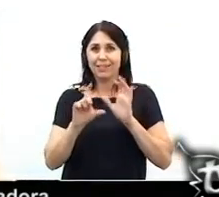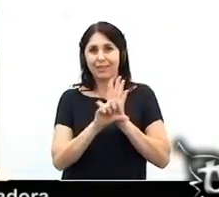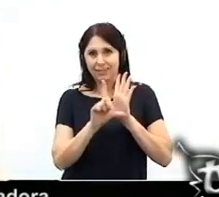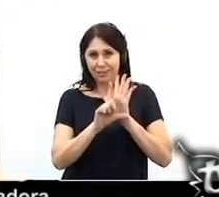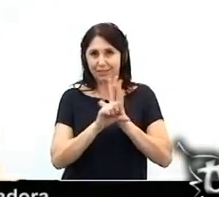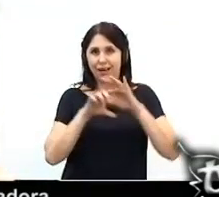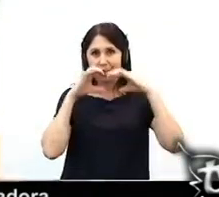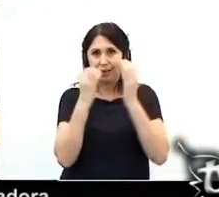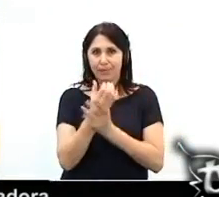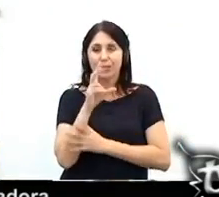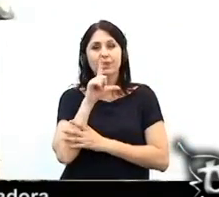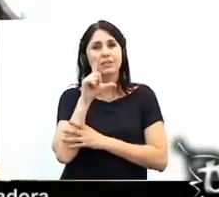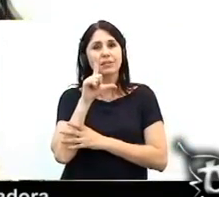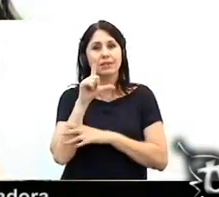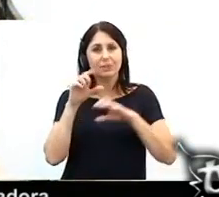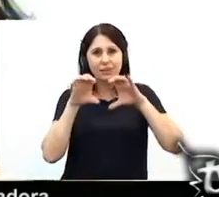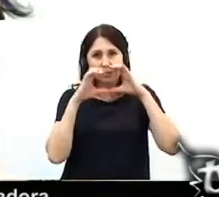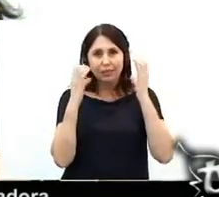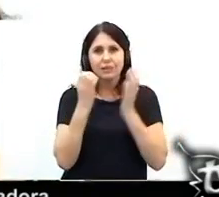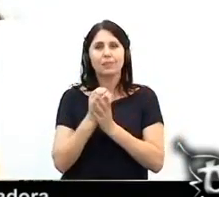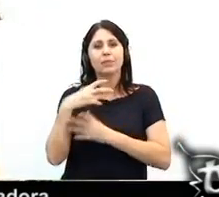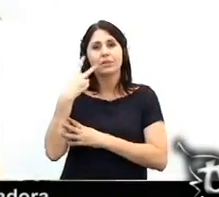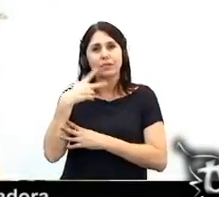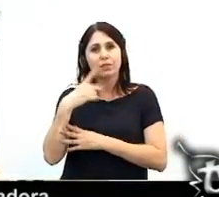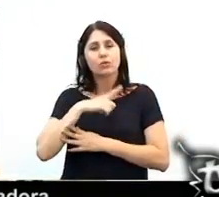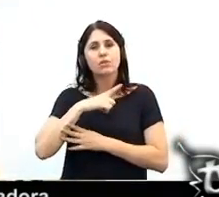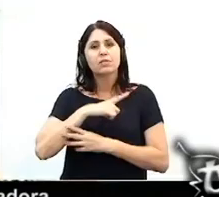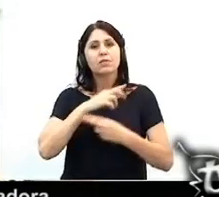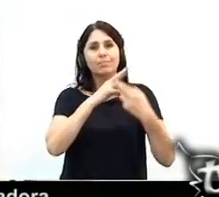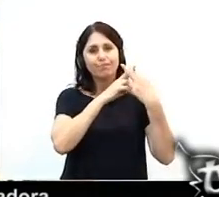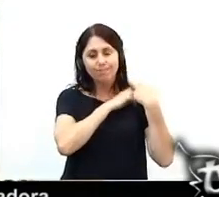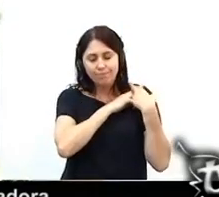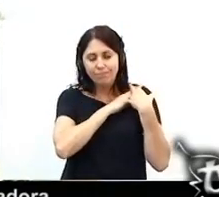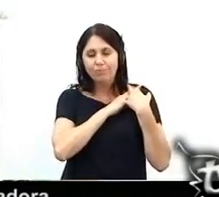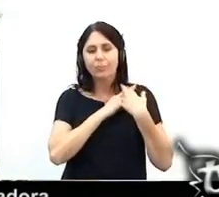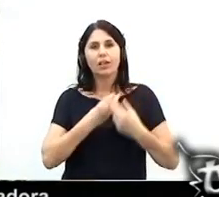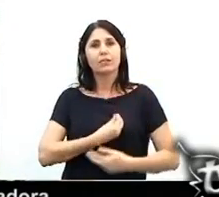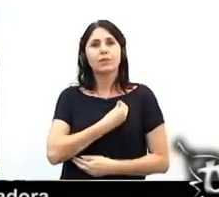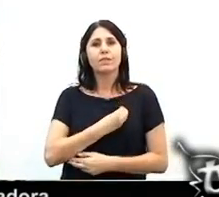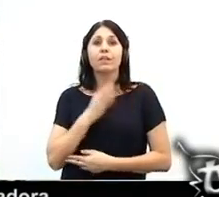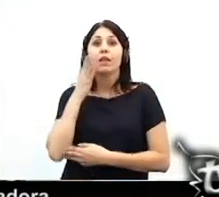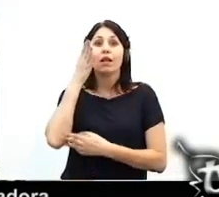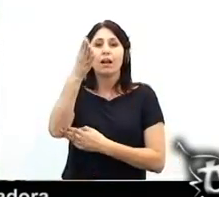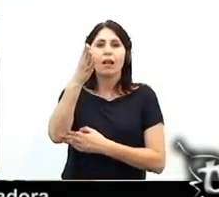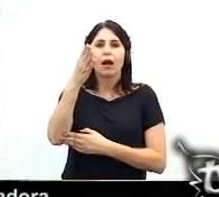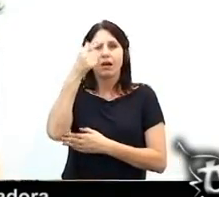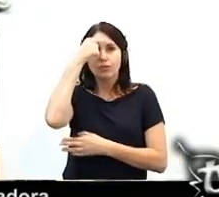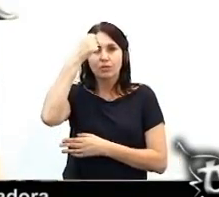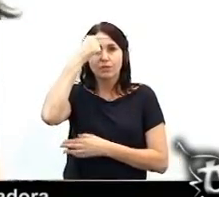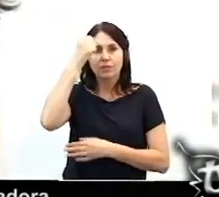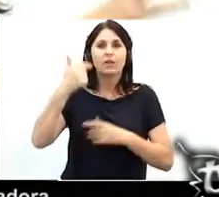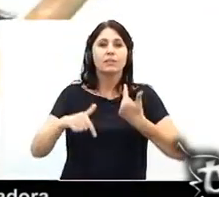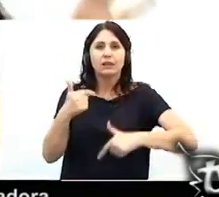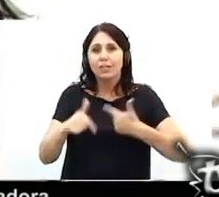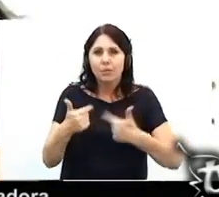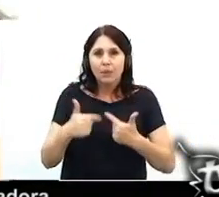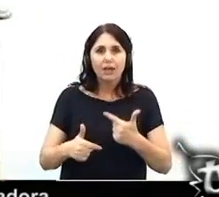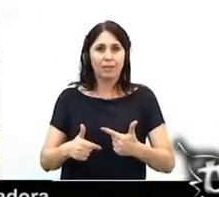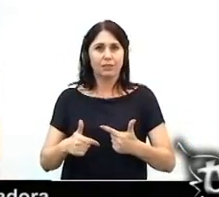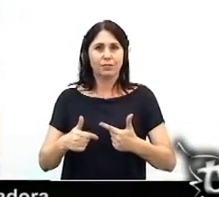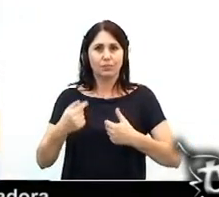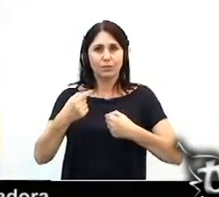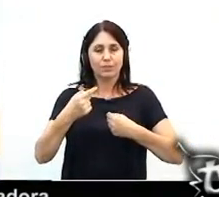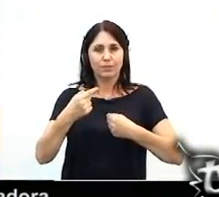impacto. Como que a gente vai trabalhar esse impacto? E aí a gente tem que somar essas ações. O Executivo tem a